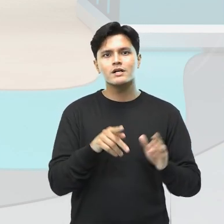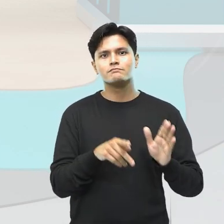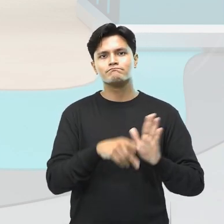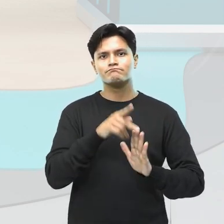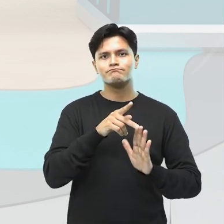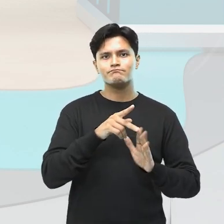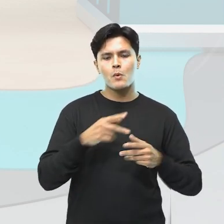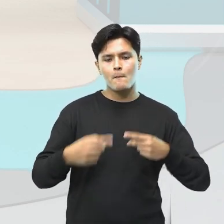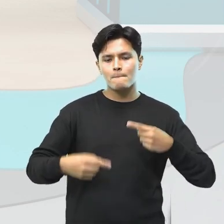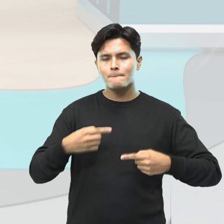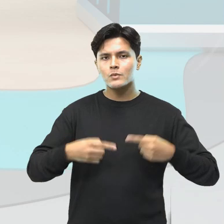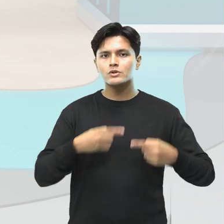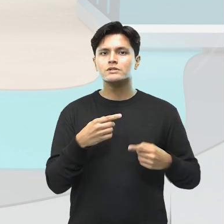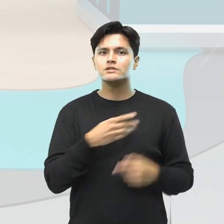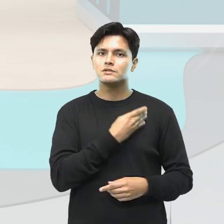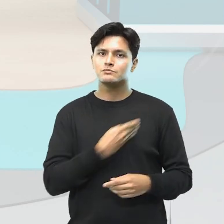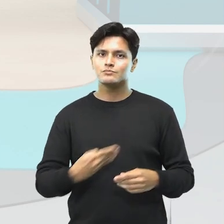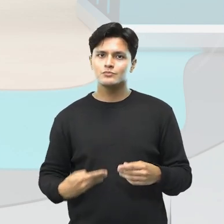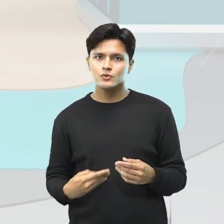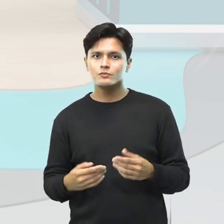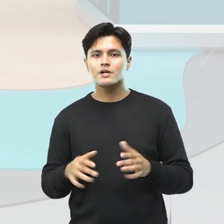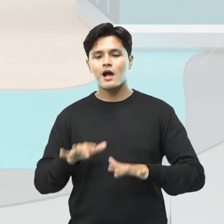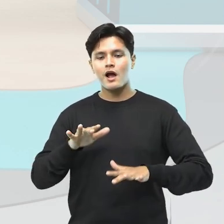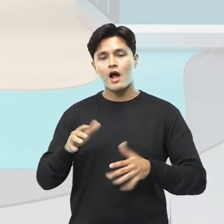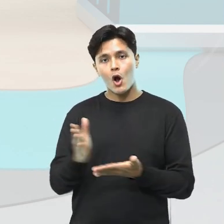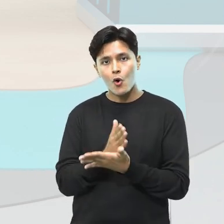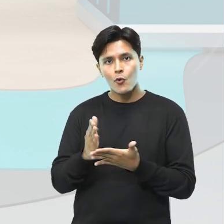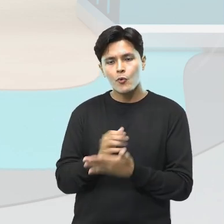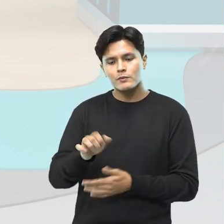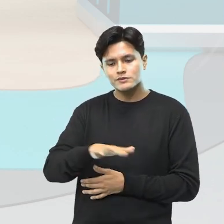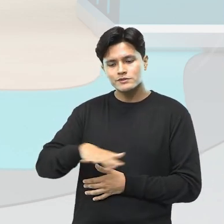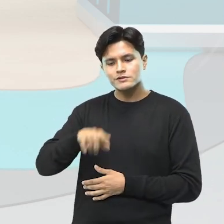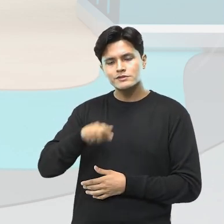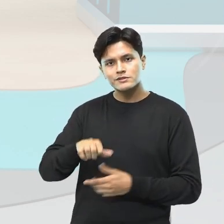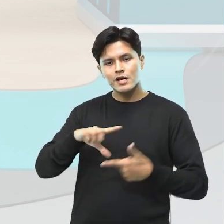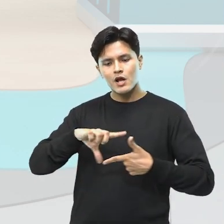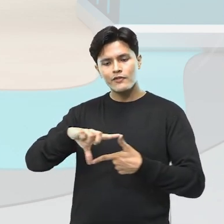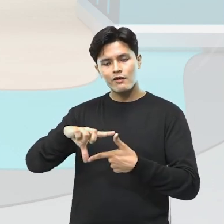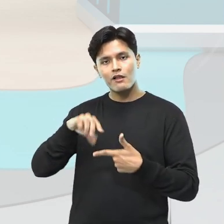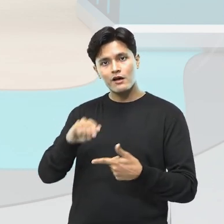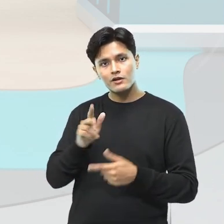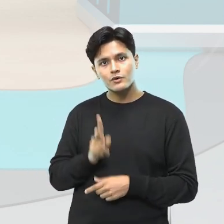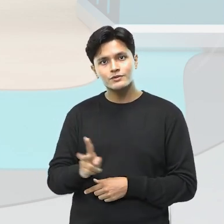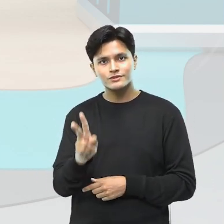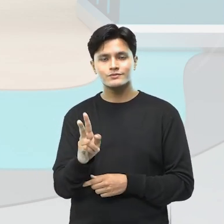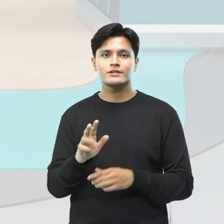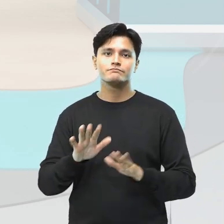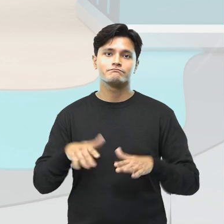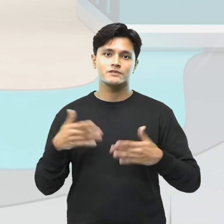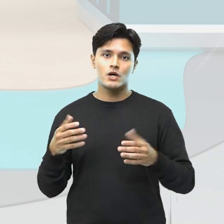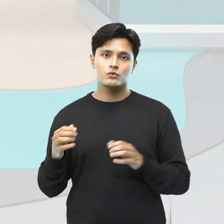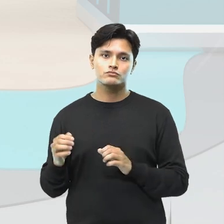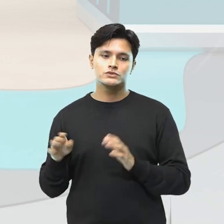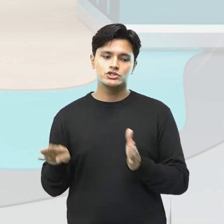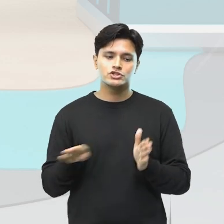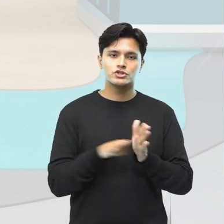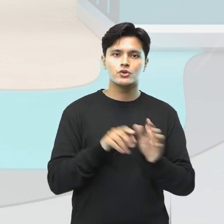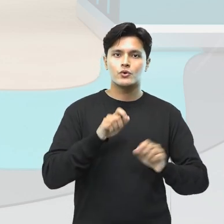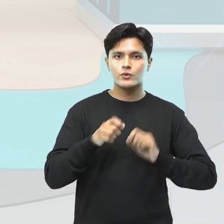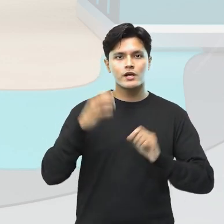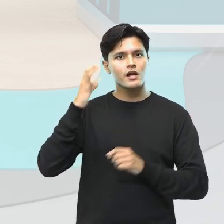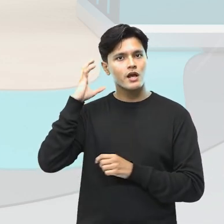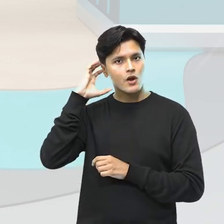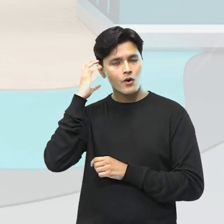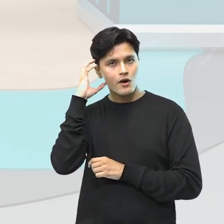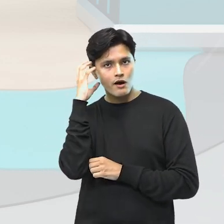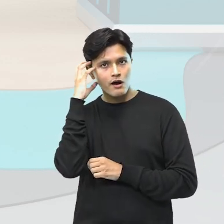áreas rurais permaneciam muito isoladas. Então a chegada da imprensa e do rádio começou a conectar essas